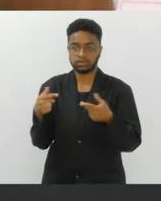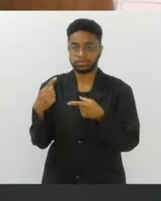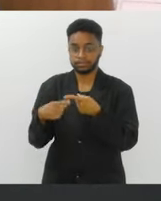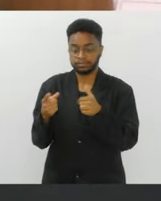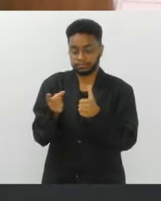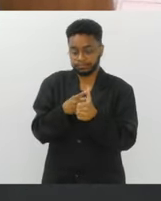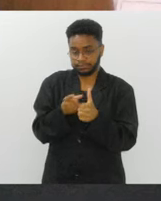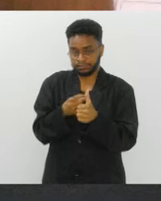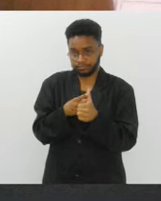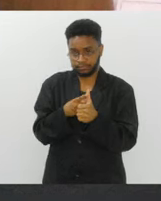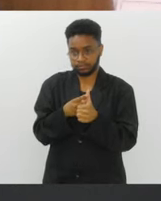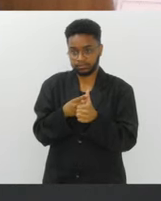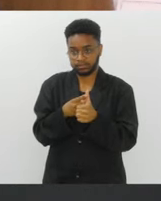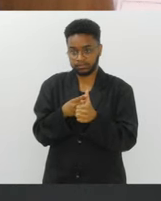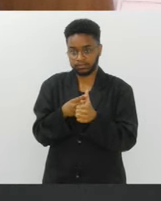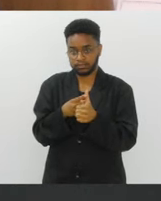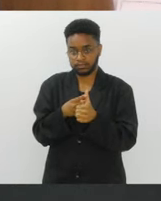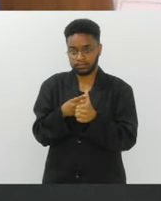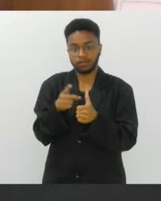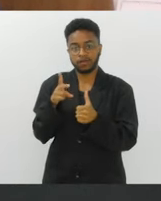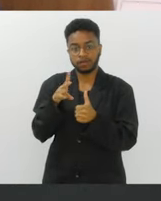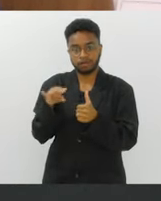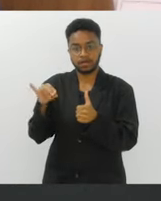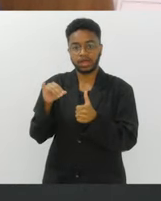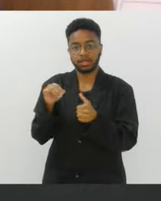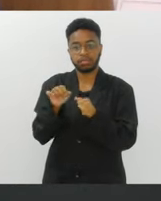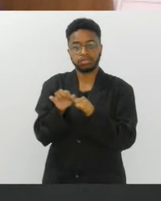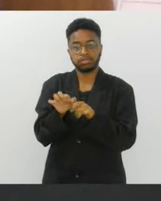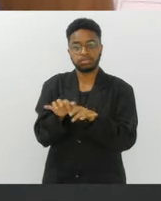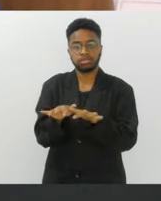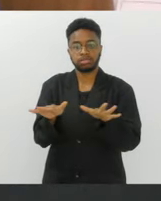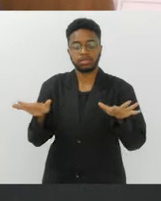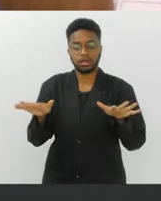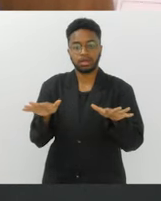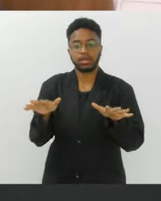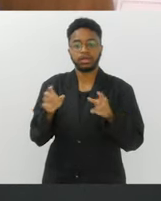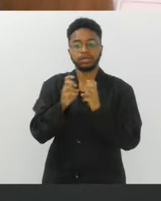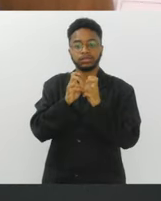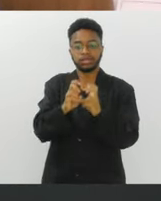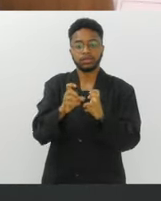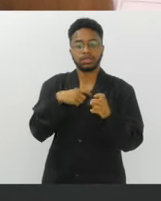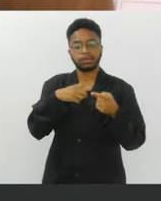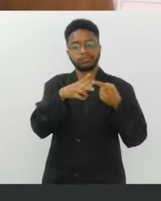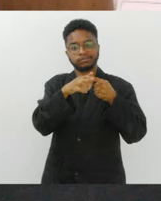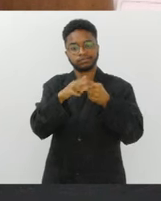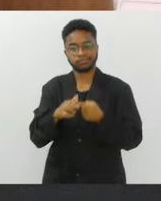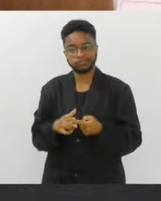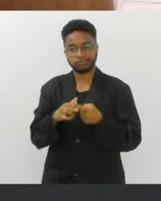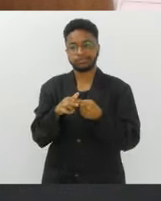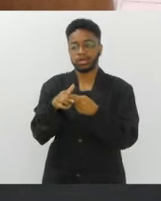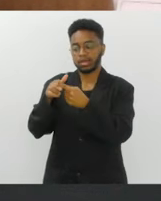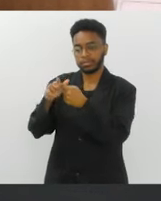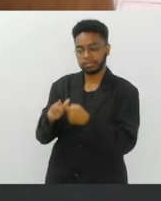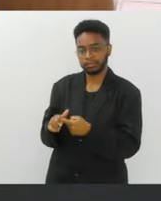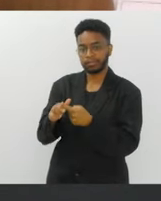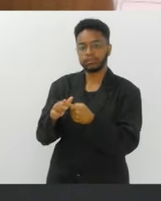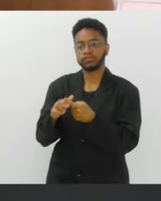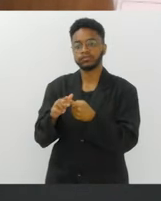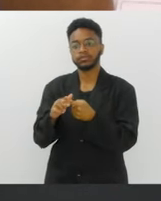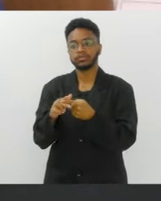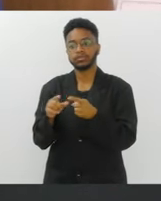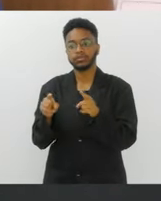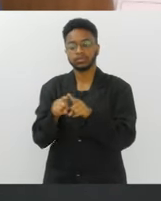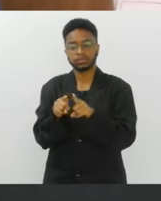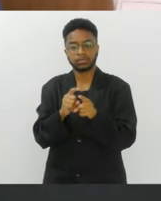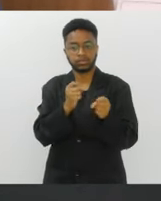Primeiro, vão pulverizar a ferrovia. Manutenção de um lado, manutenção, maquinista do